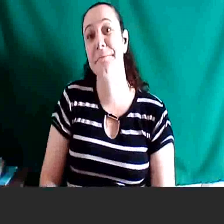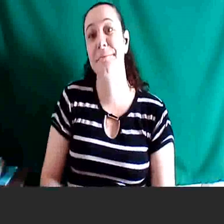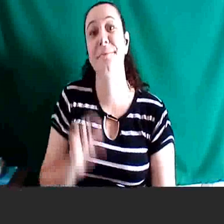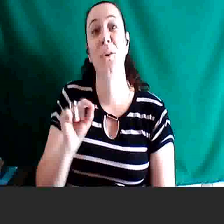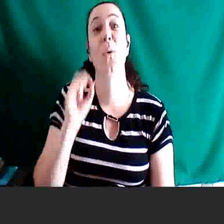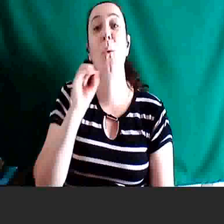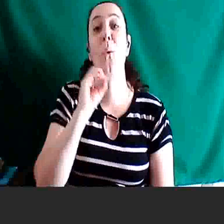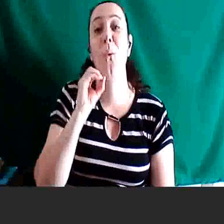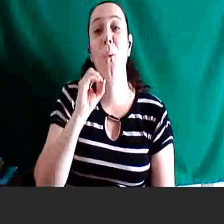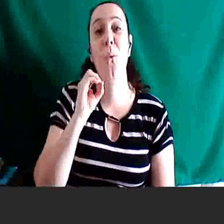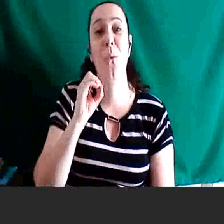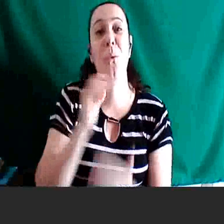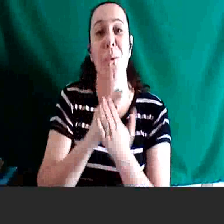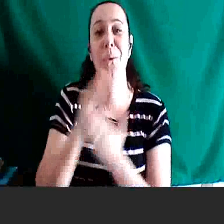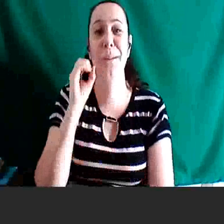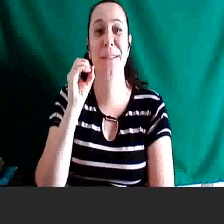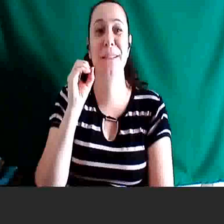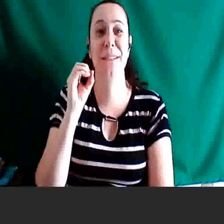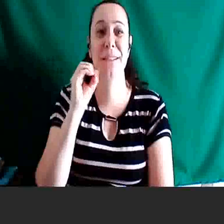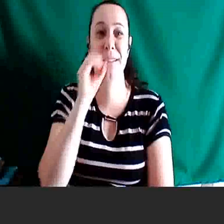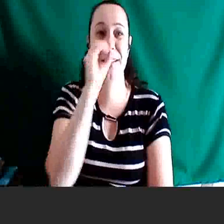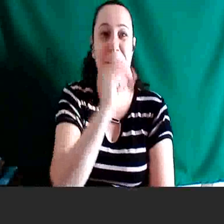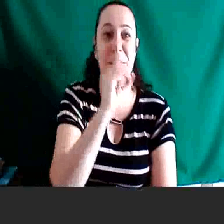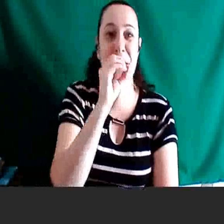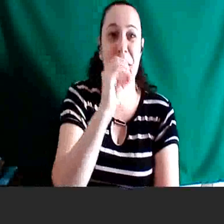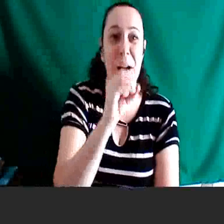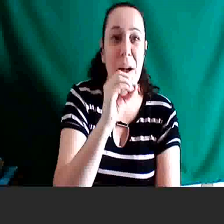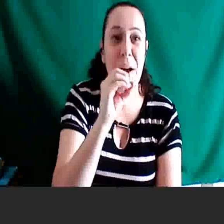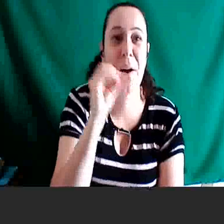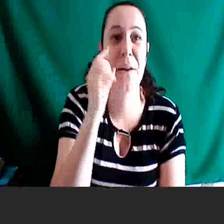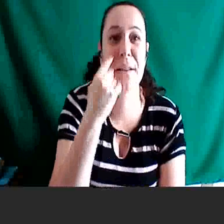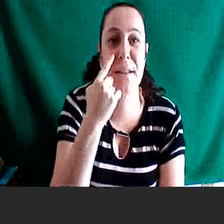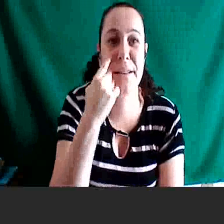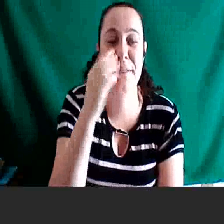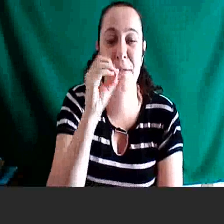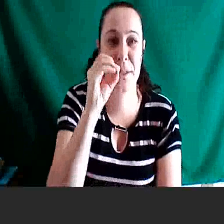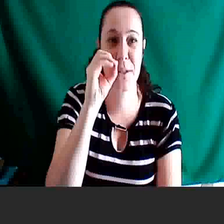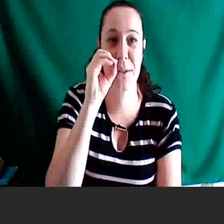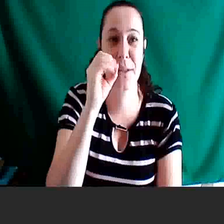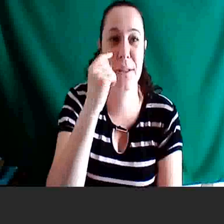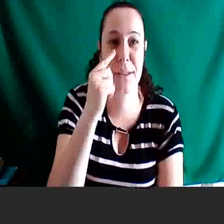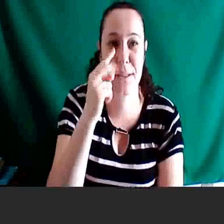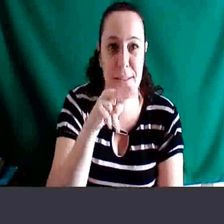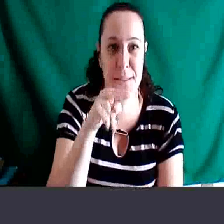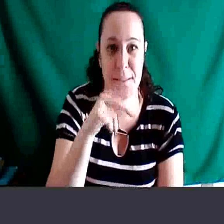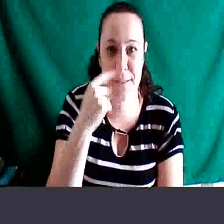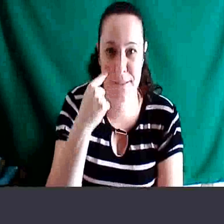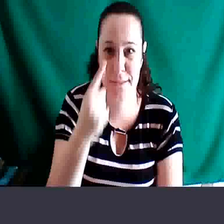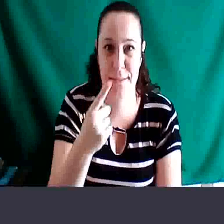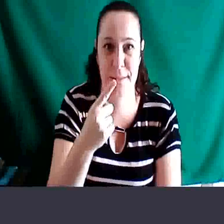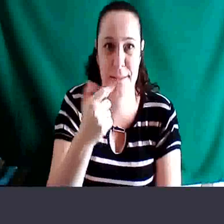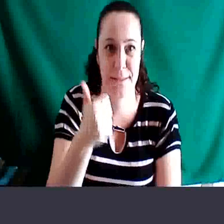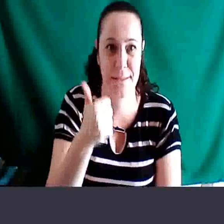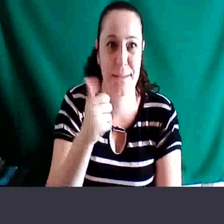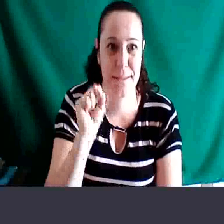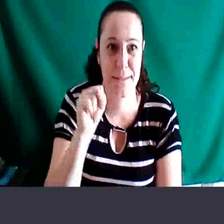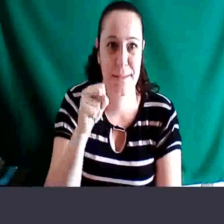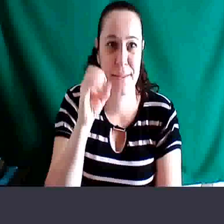OASP. Acessem aí o site oasp.org. Acessem aí, por